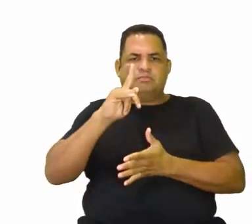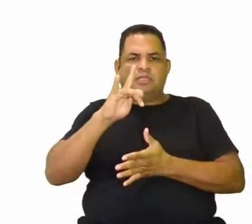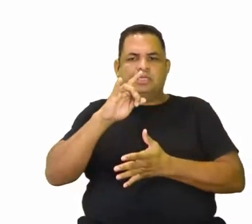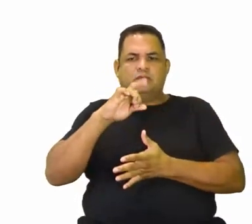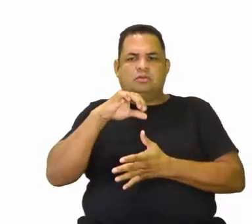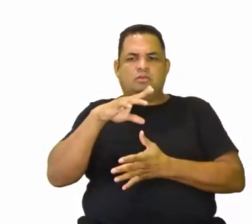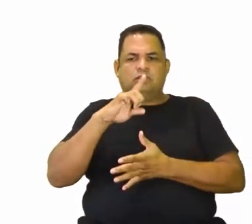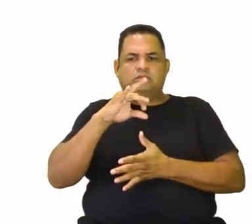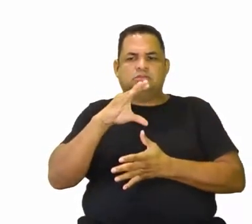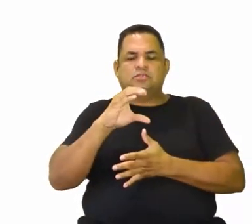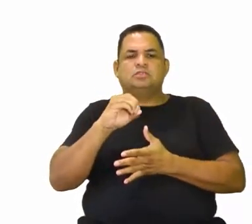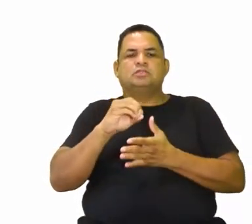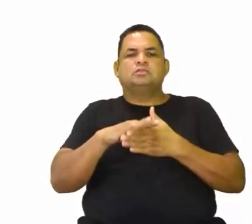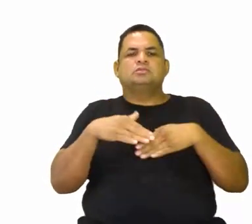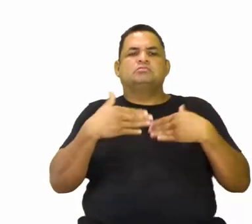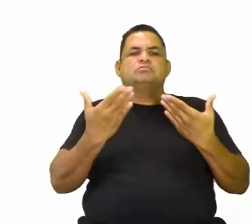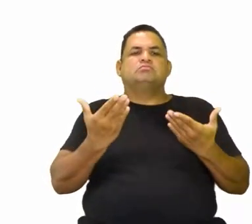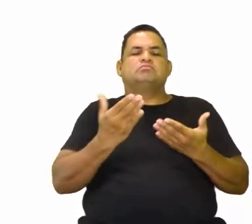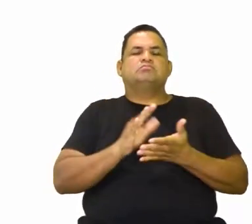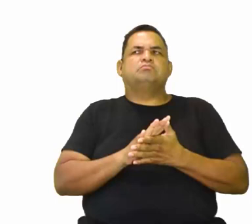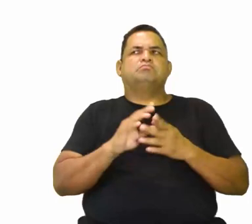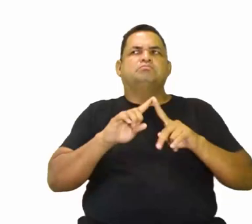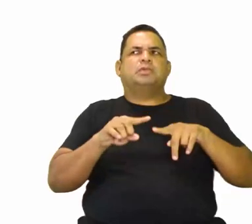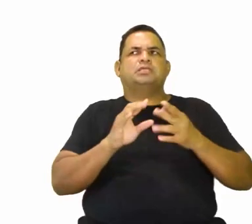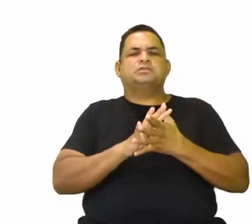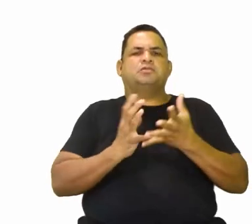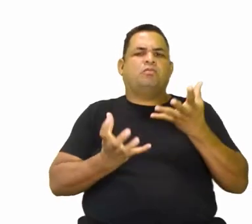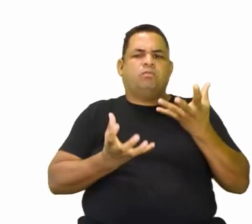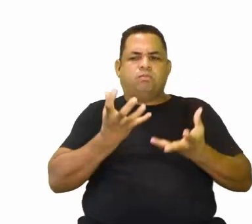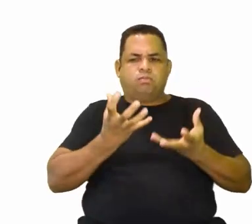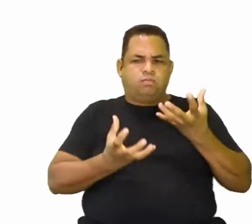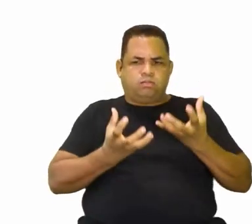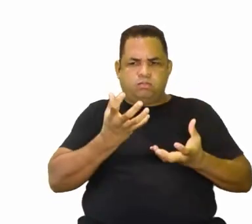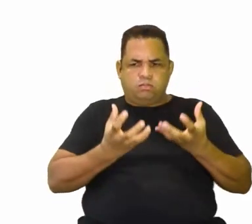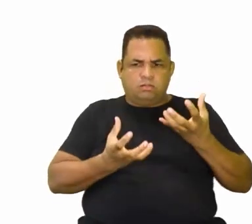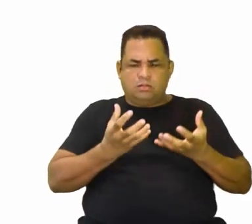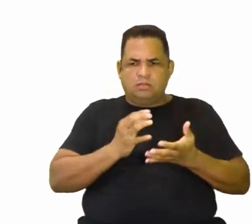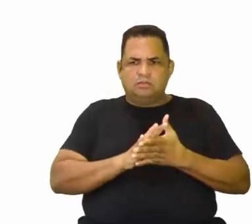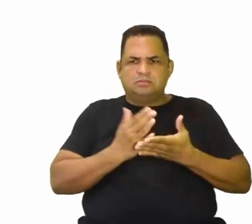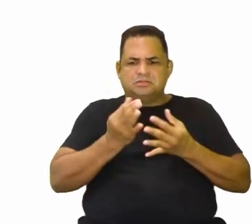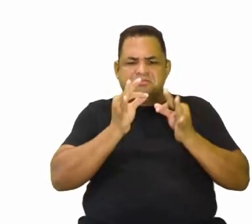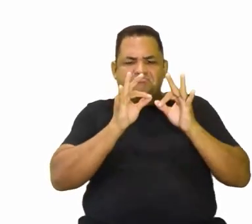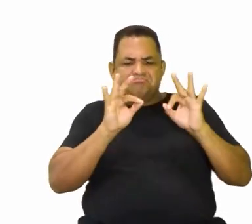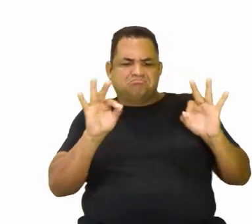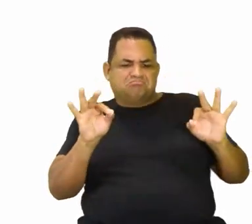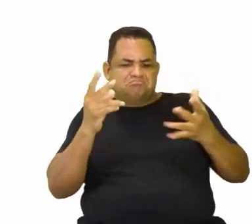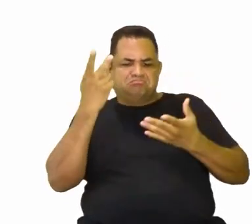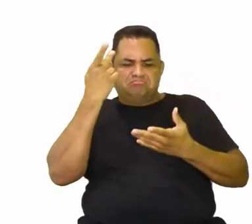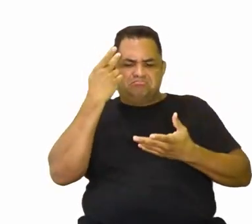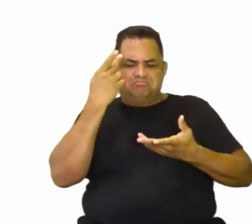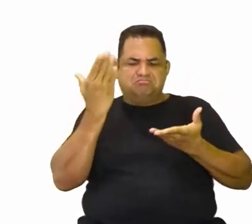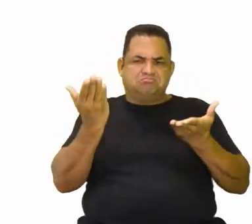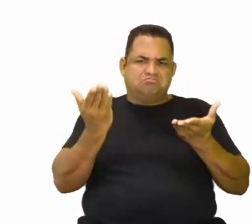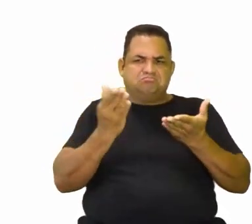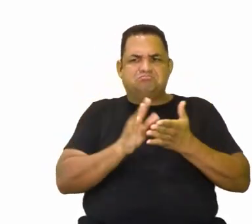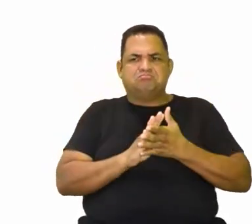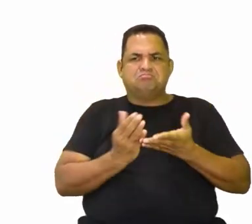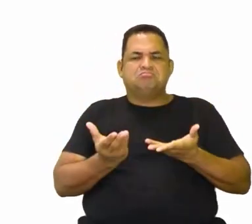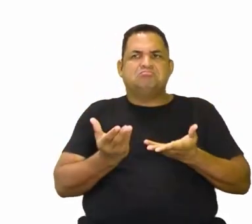Eu sei que vocês devem estar pensando, mas o fogo, professora, É uma coisa tão simples, natural, o que, que tem a ver com a